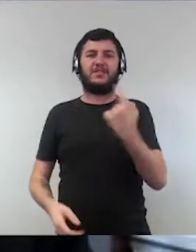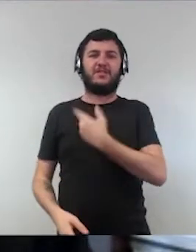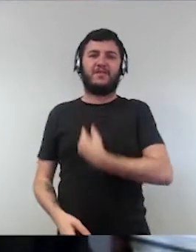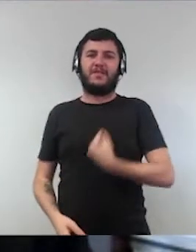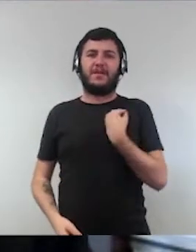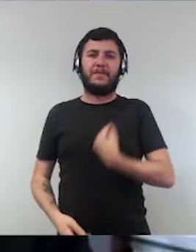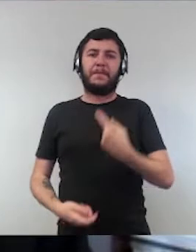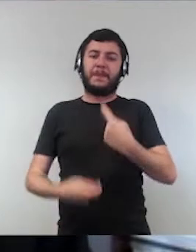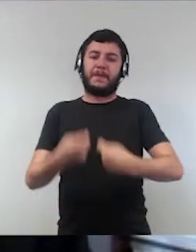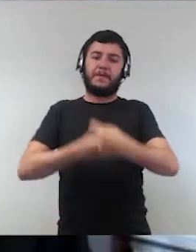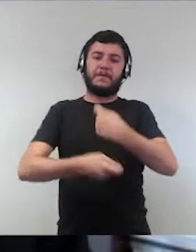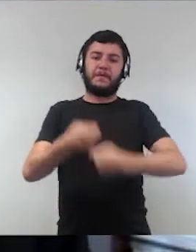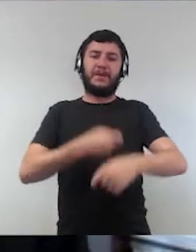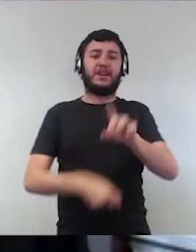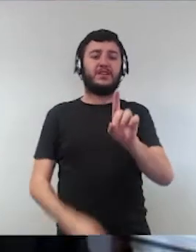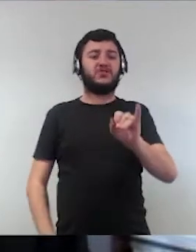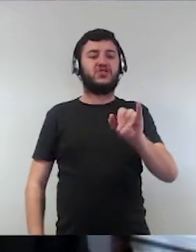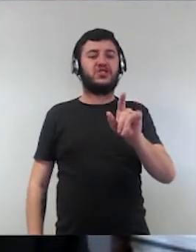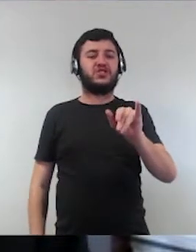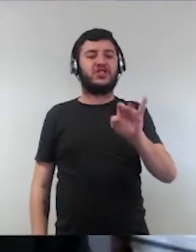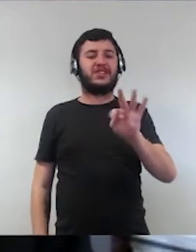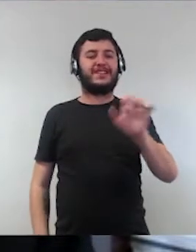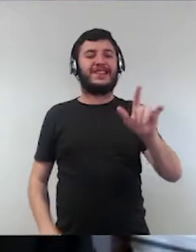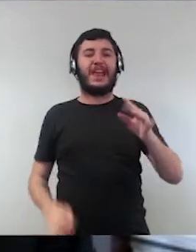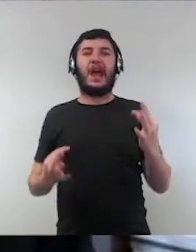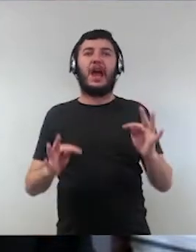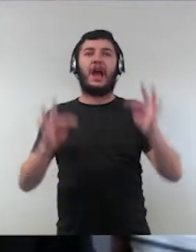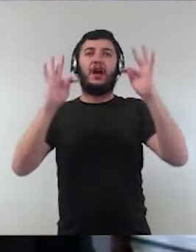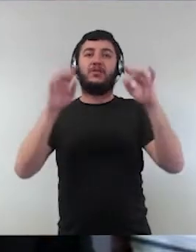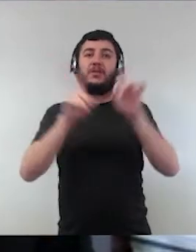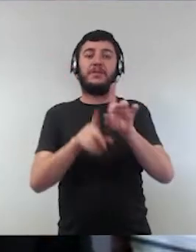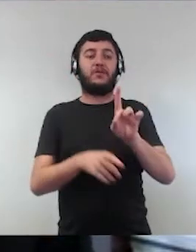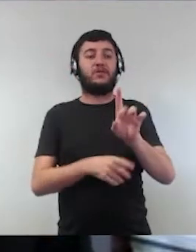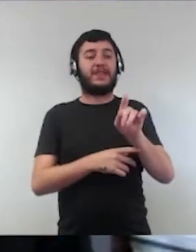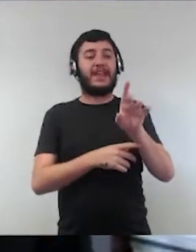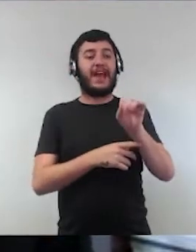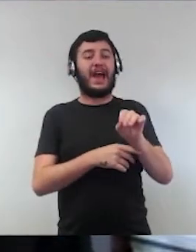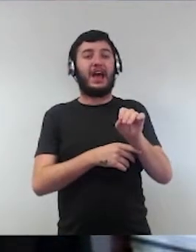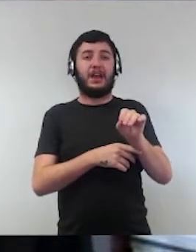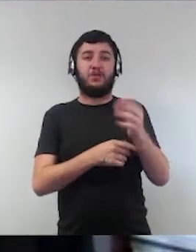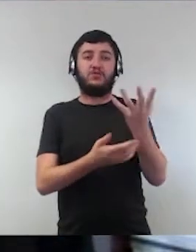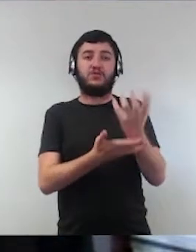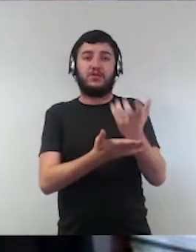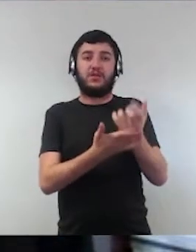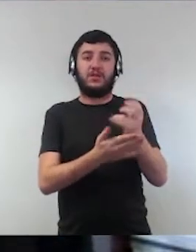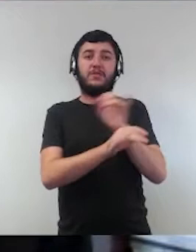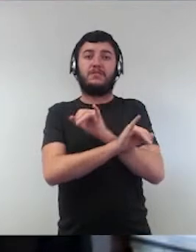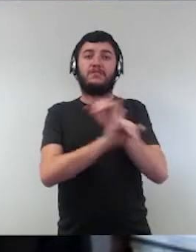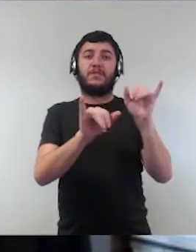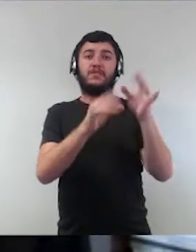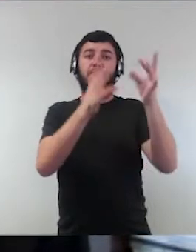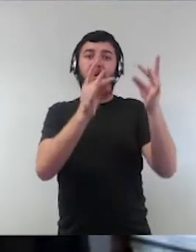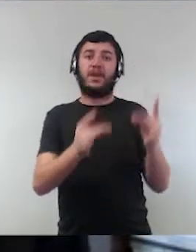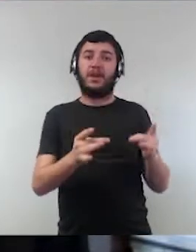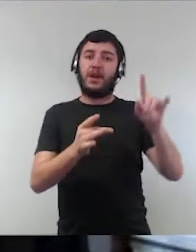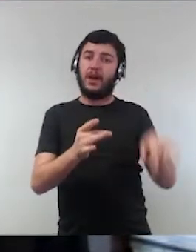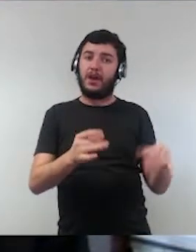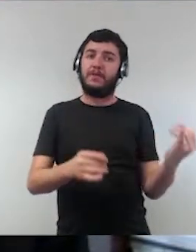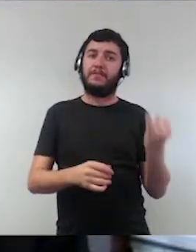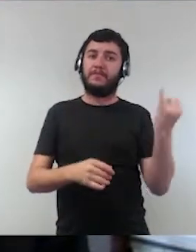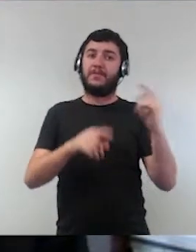economia digital, os dados são o principal insumo, e o Brasil já precisava, há muitos anos, se